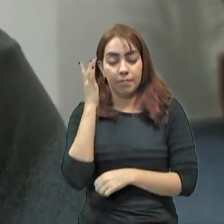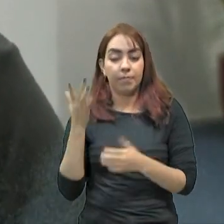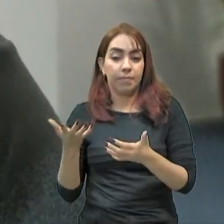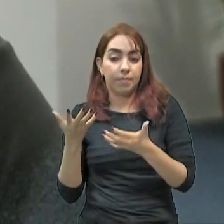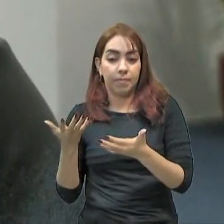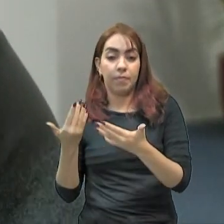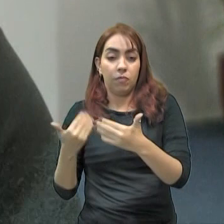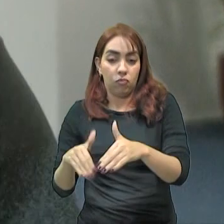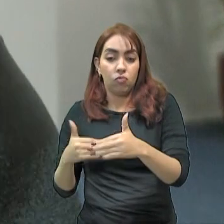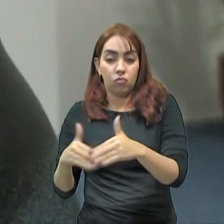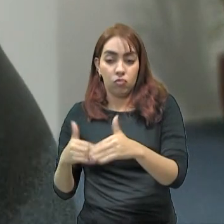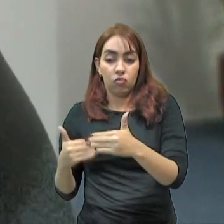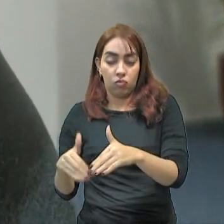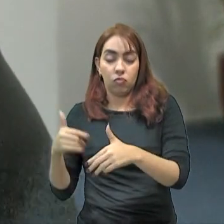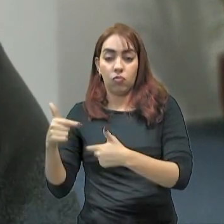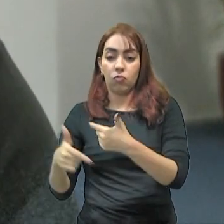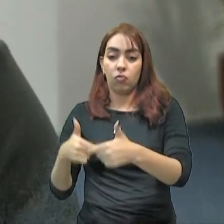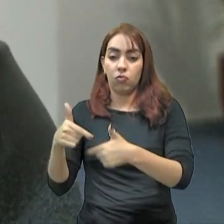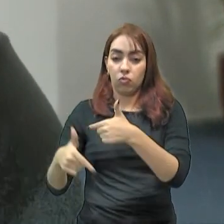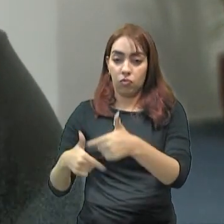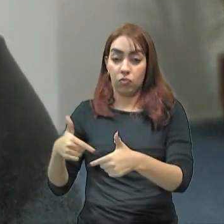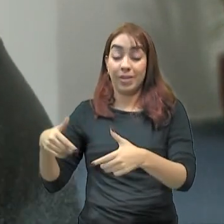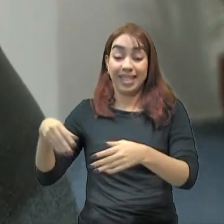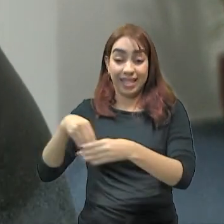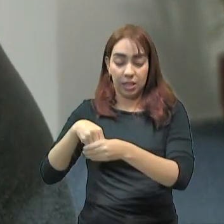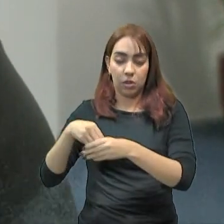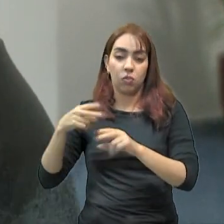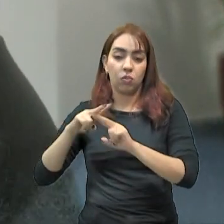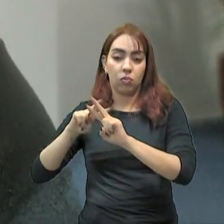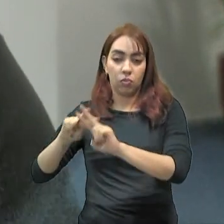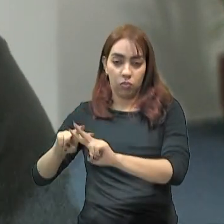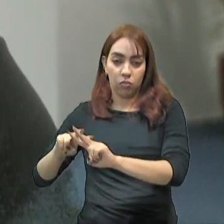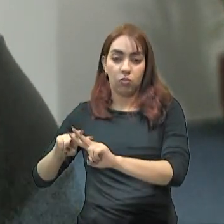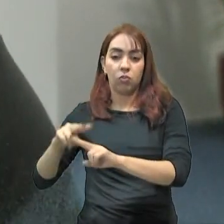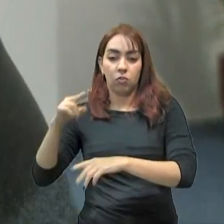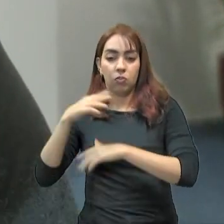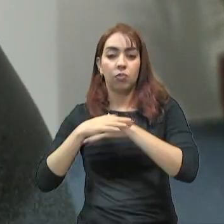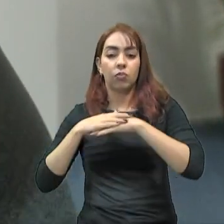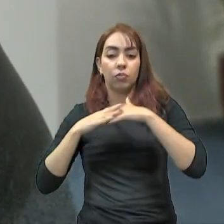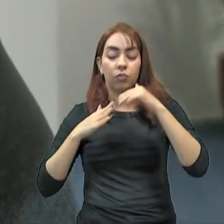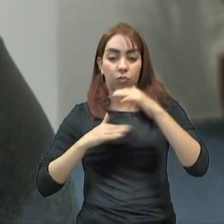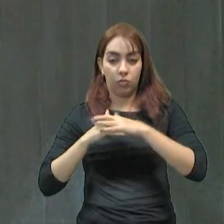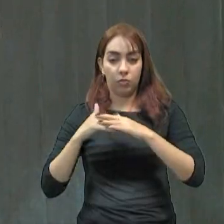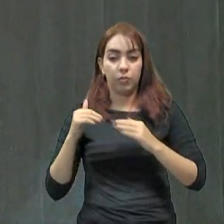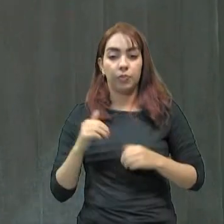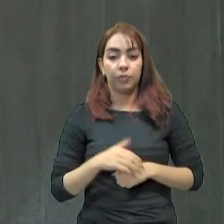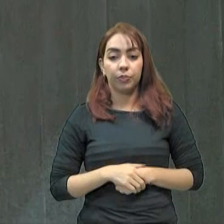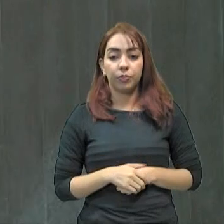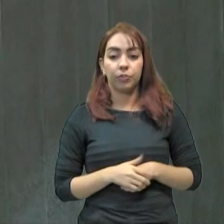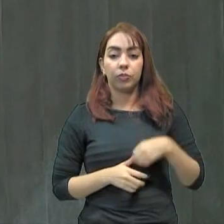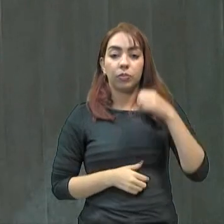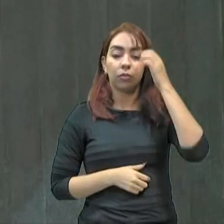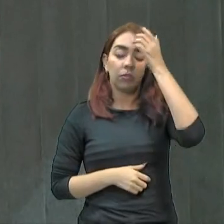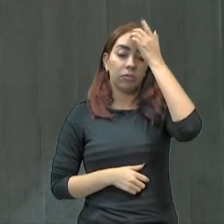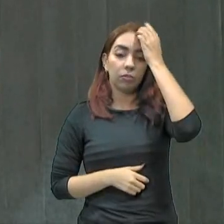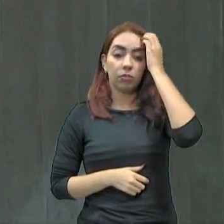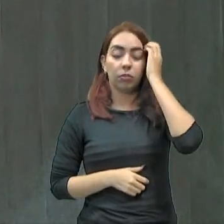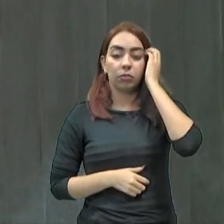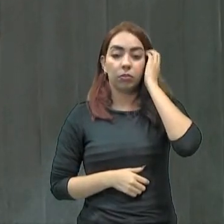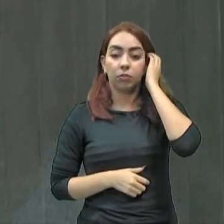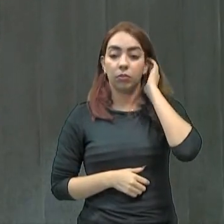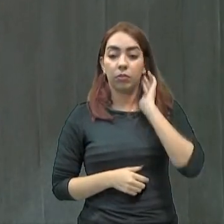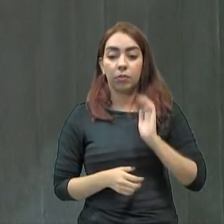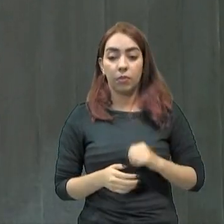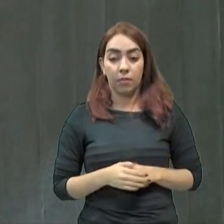o o trabalho dentro das unidades aumentar o profissional ajudar esse trabalho dentro das unidades né A Proposta enviada nesta